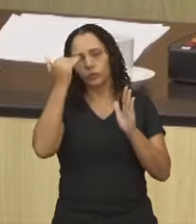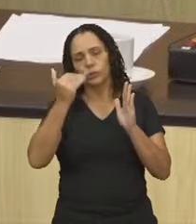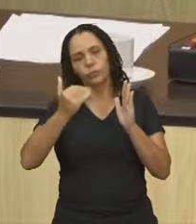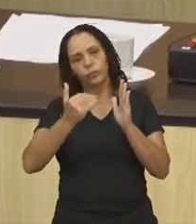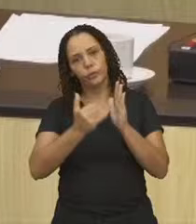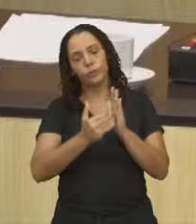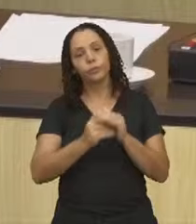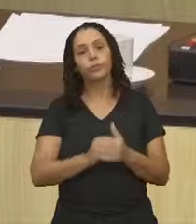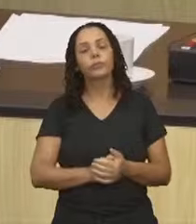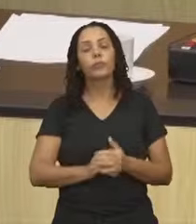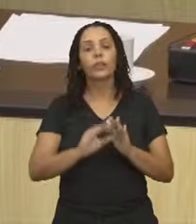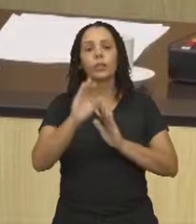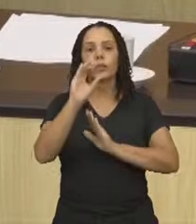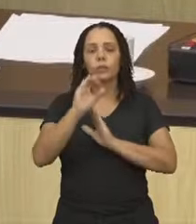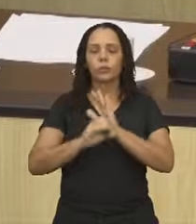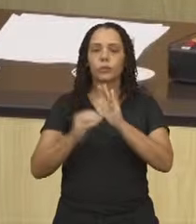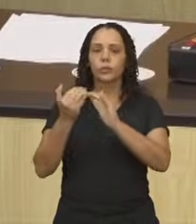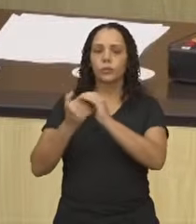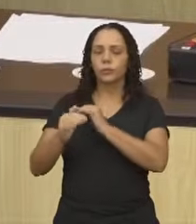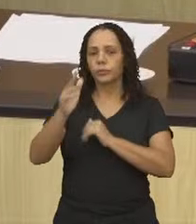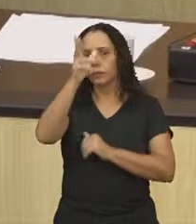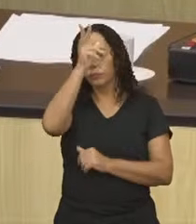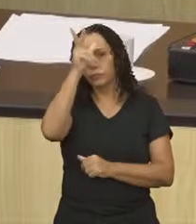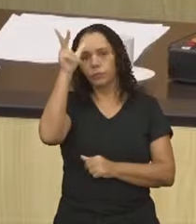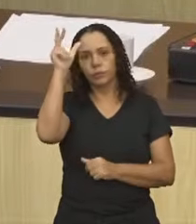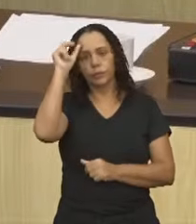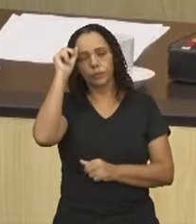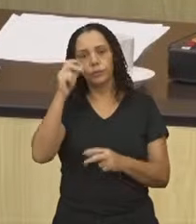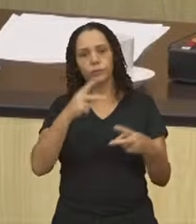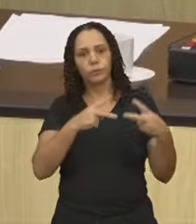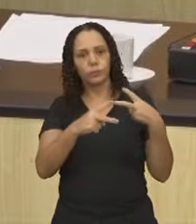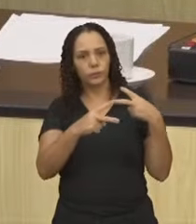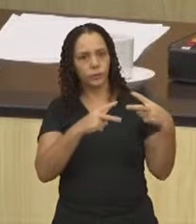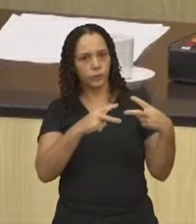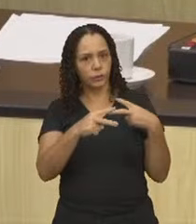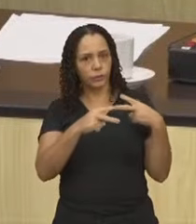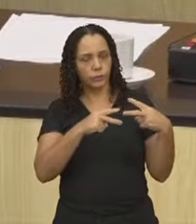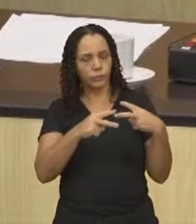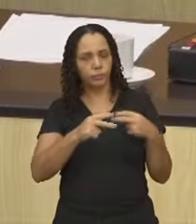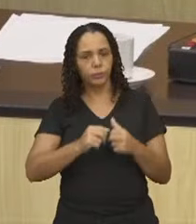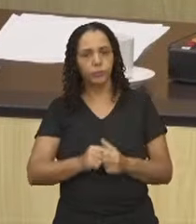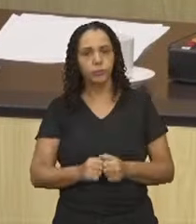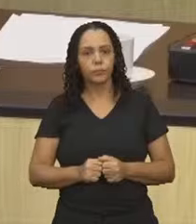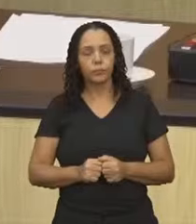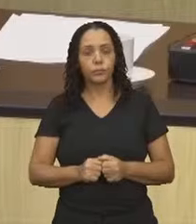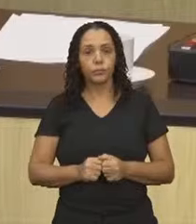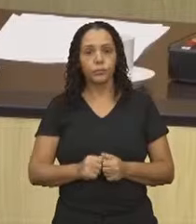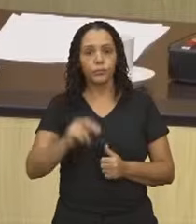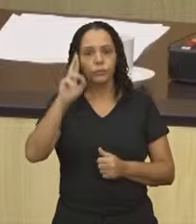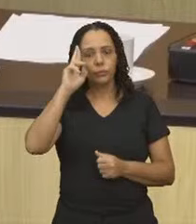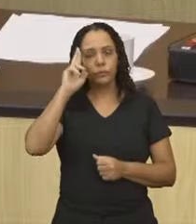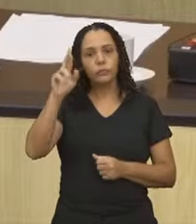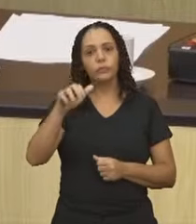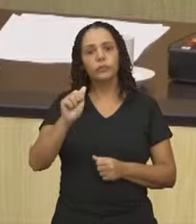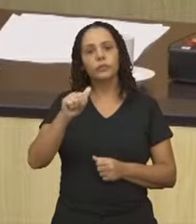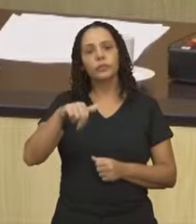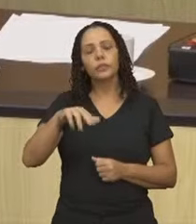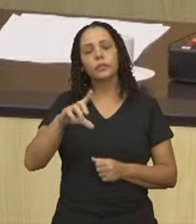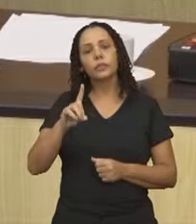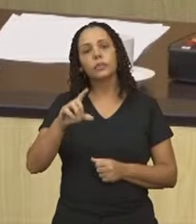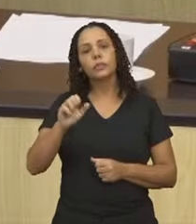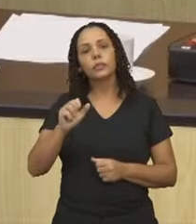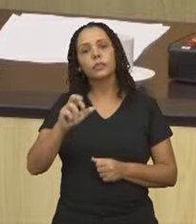regimentais, seja encaminhado ofício ao prefeito municipal de São José dos Campos, excelentíssimo senhor Anderson